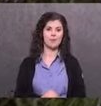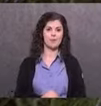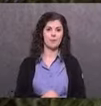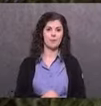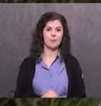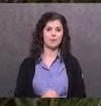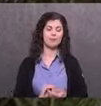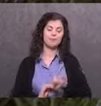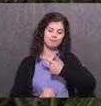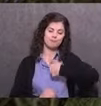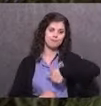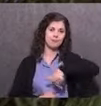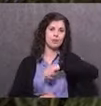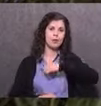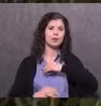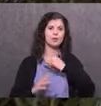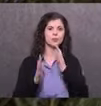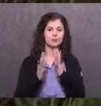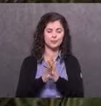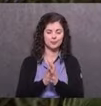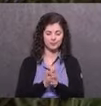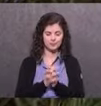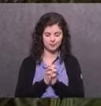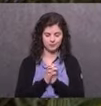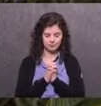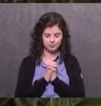Oremos.